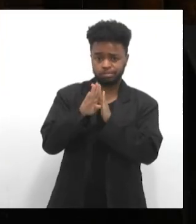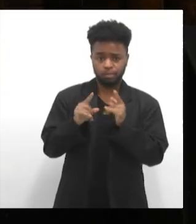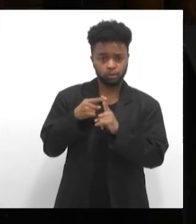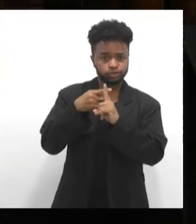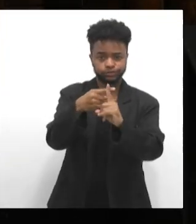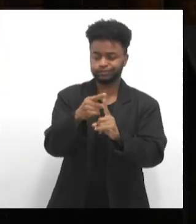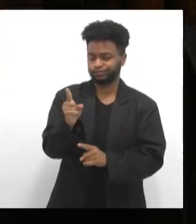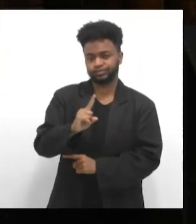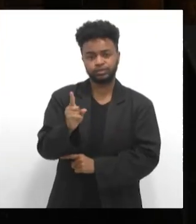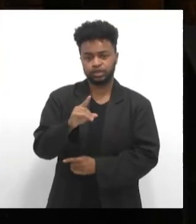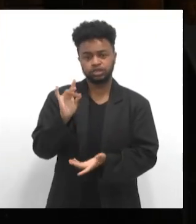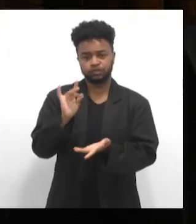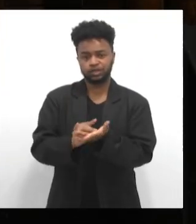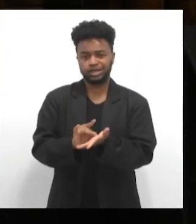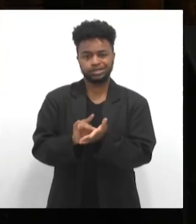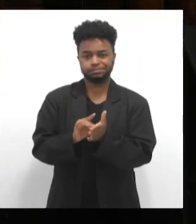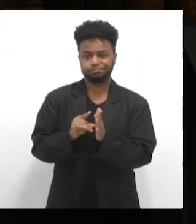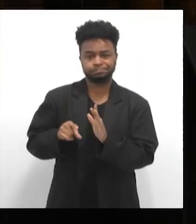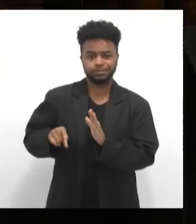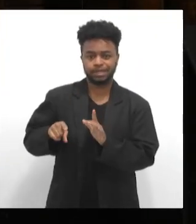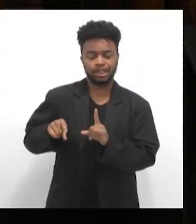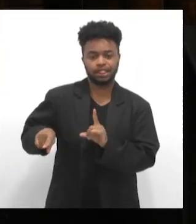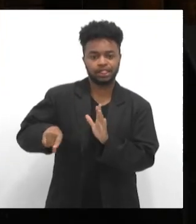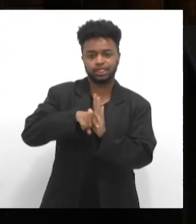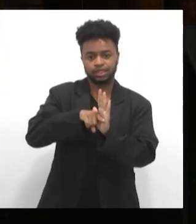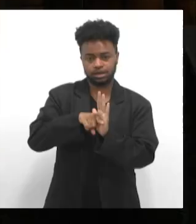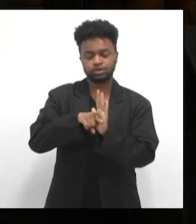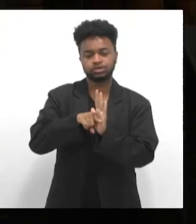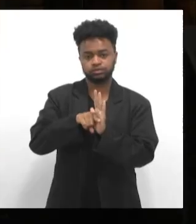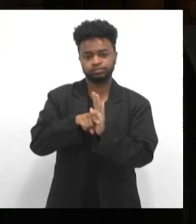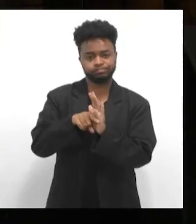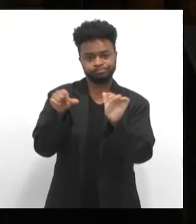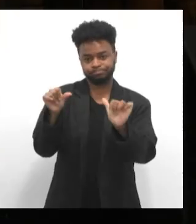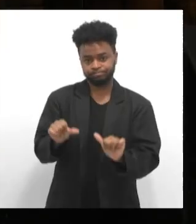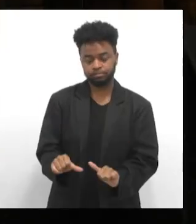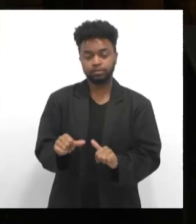é desanimador. Então está na hora de